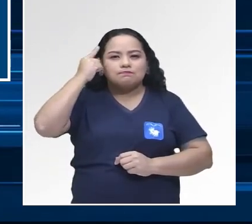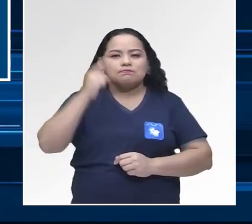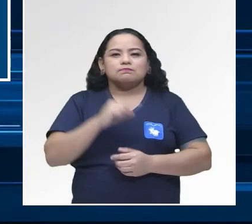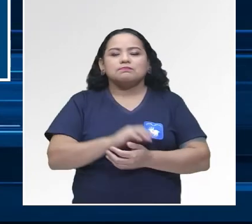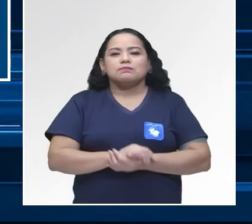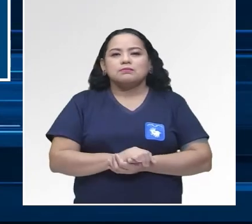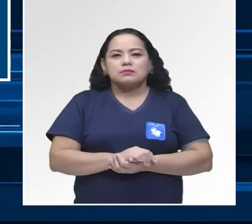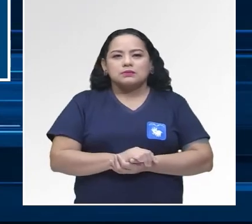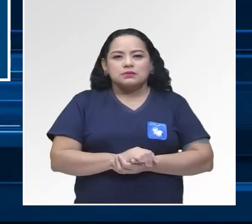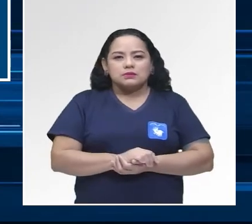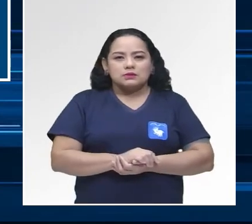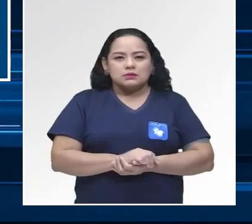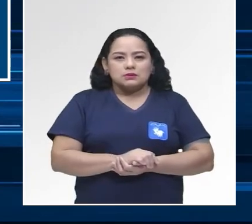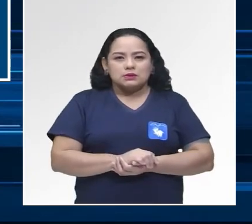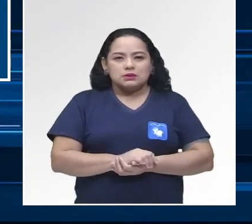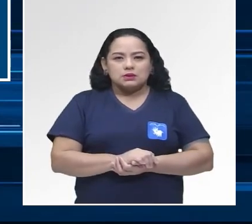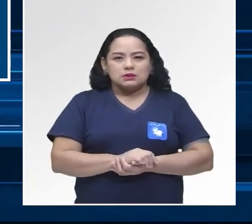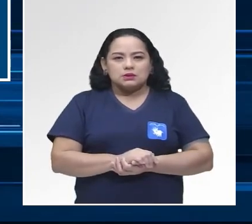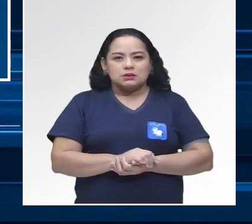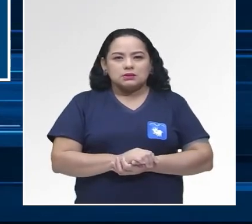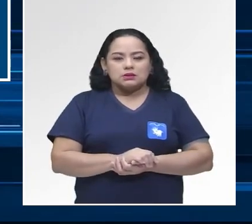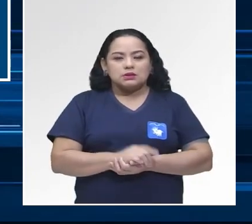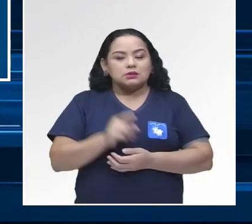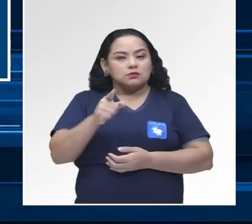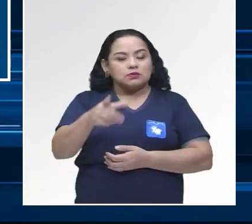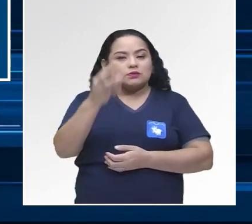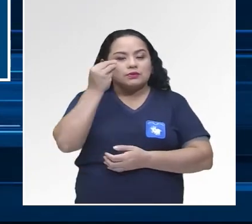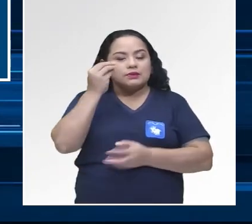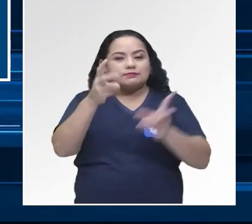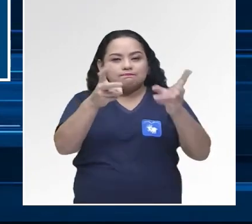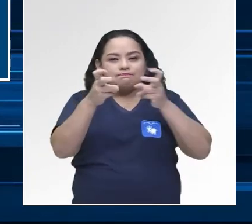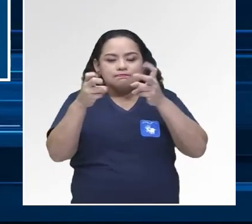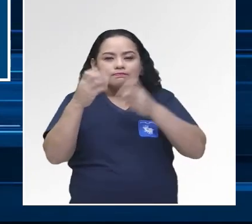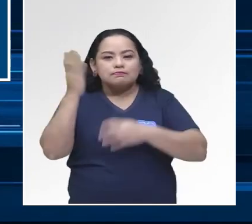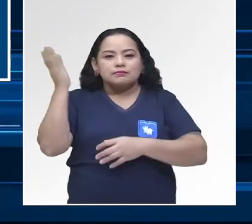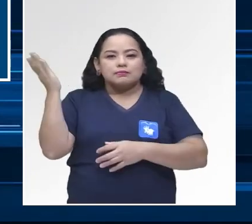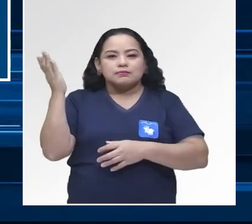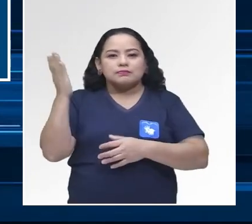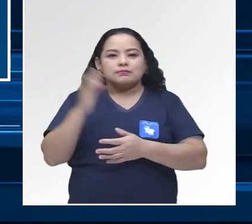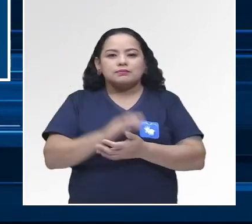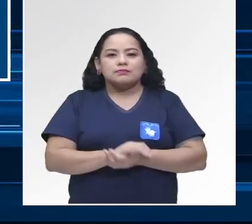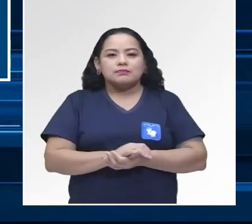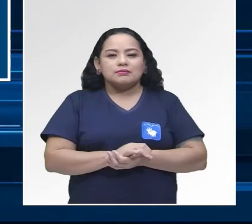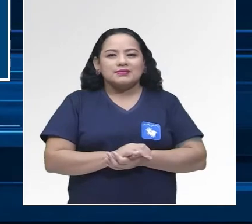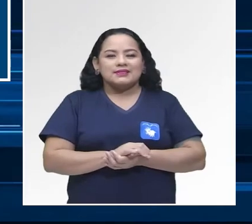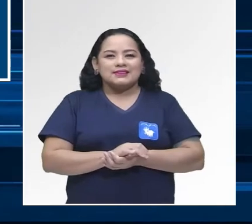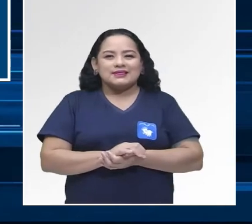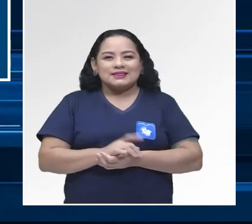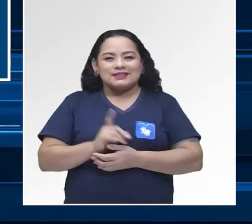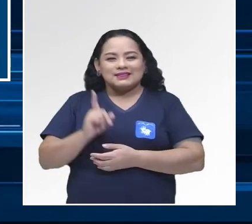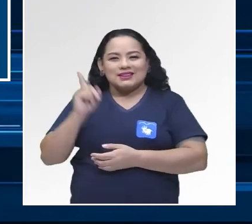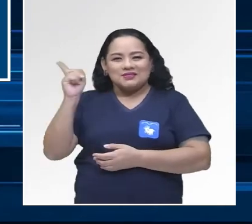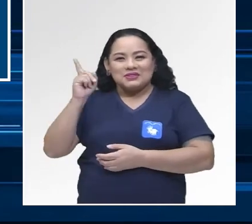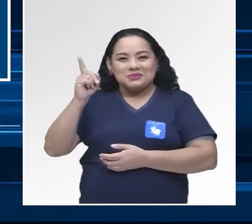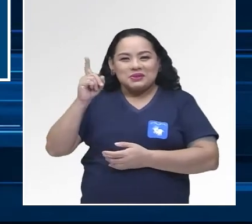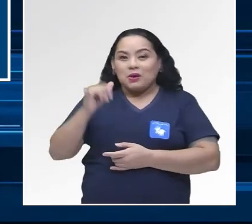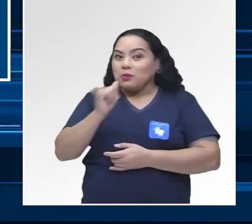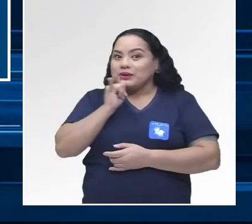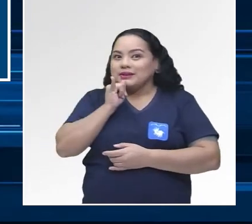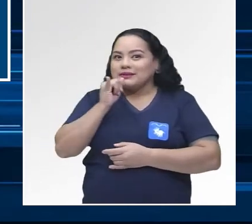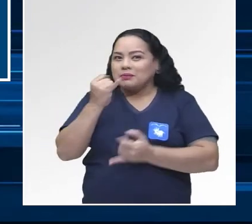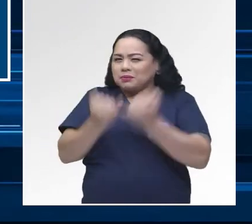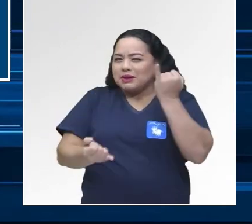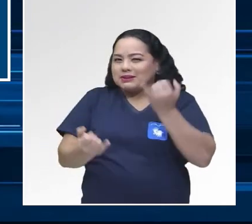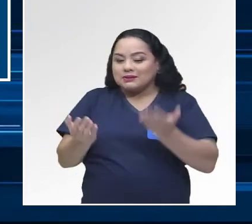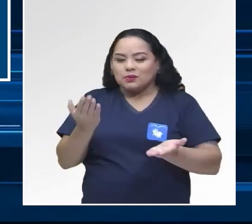Reflexão, né? Então vocês veem aí, ó, reflexo, né? Você está vendo aí um prédio